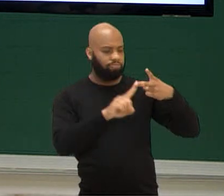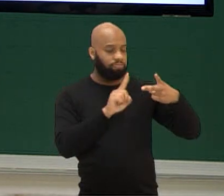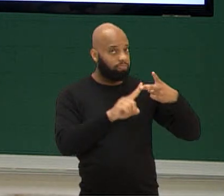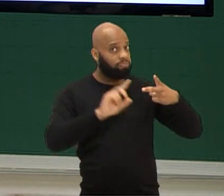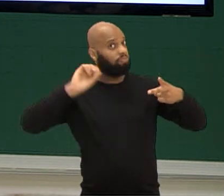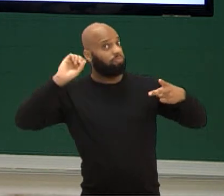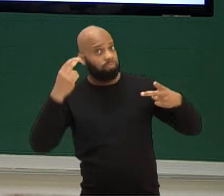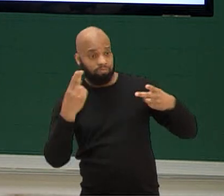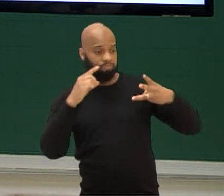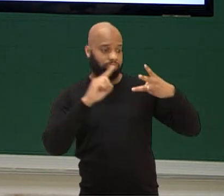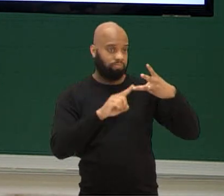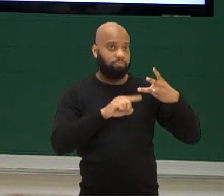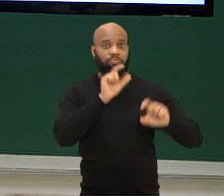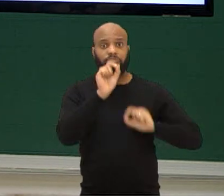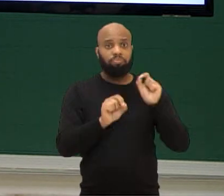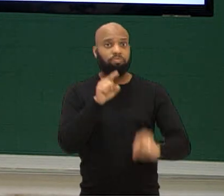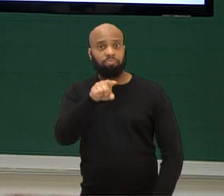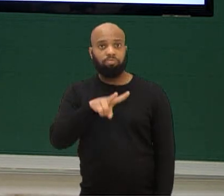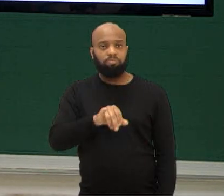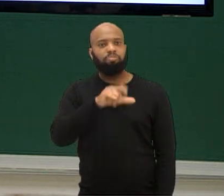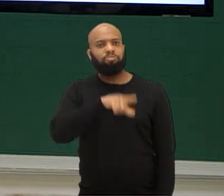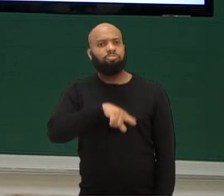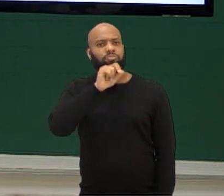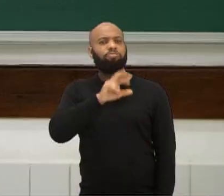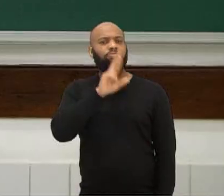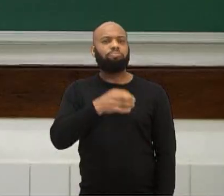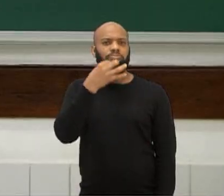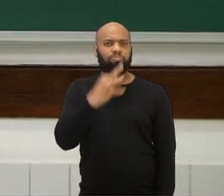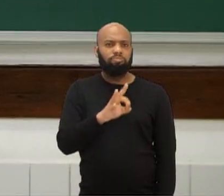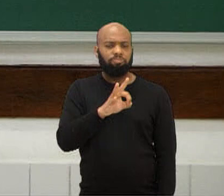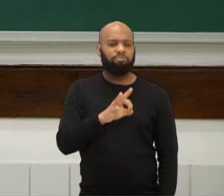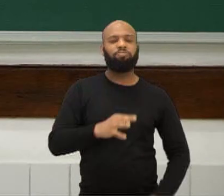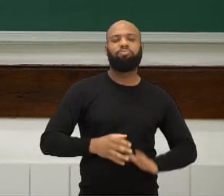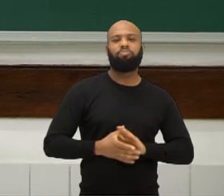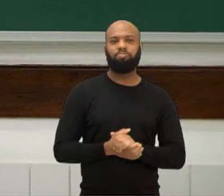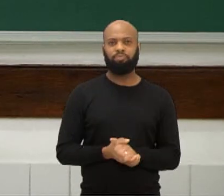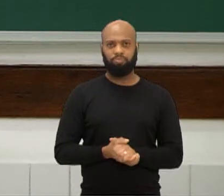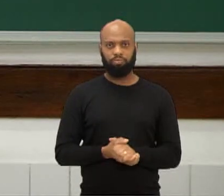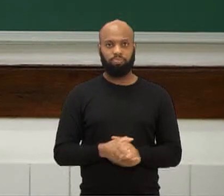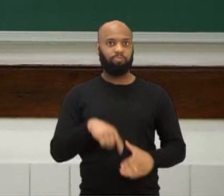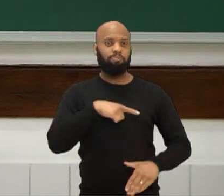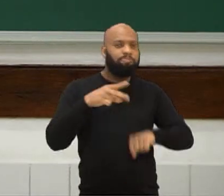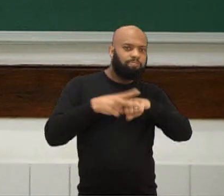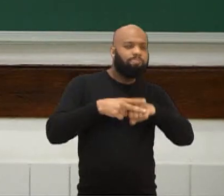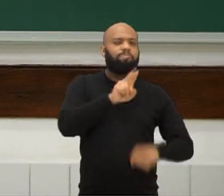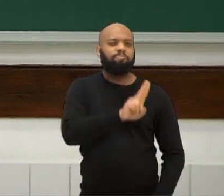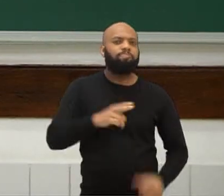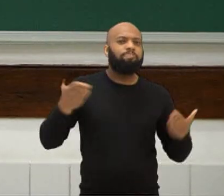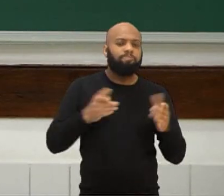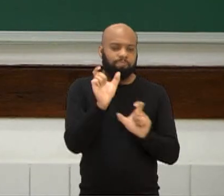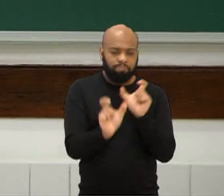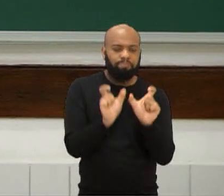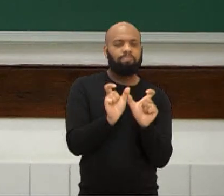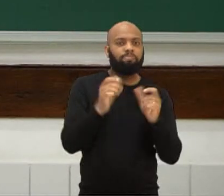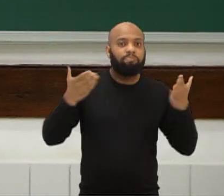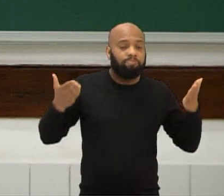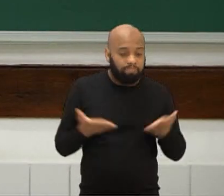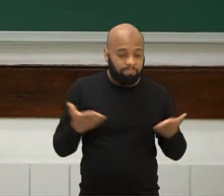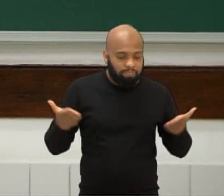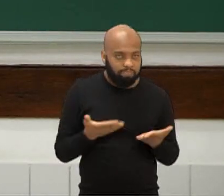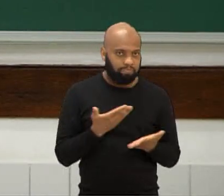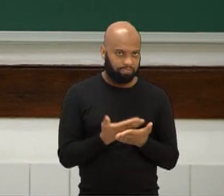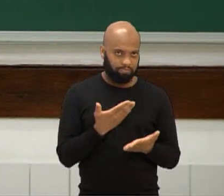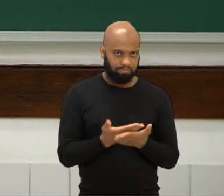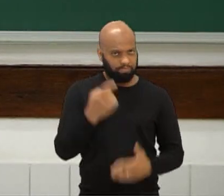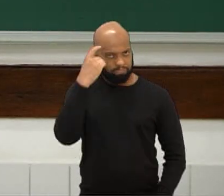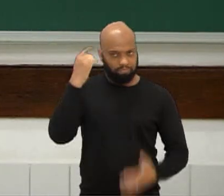pretérito pluscuamperfeito? Ou é o pretérito perfeito? Qual foi a forma verbal que nós utilizamos hoje, né? Nessa